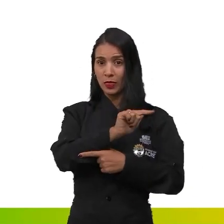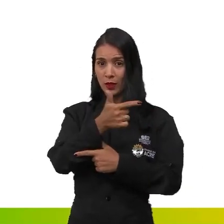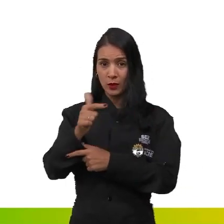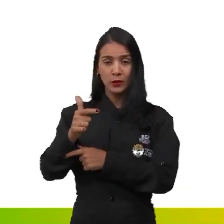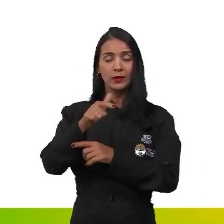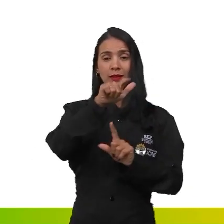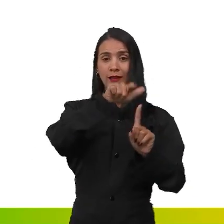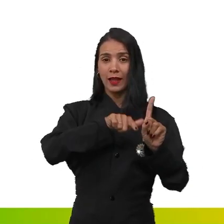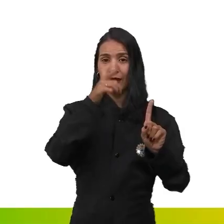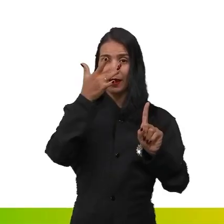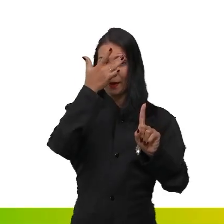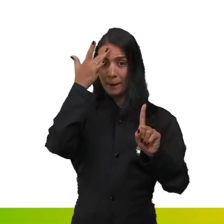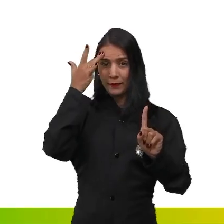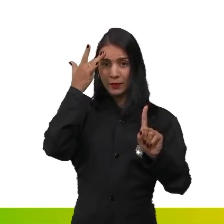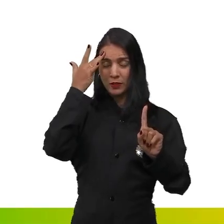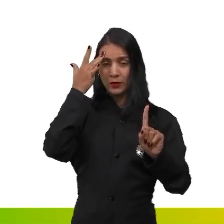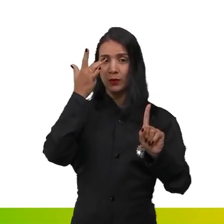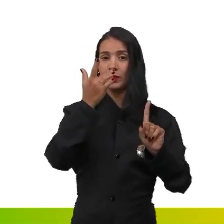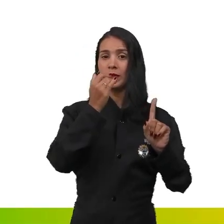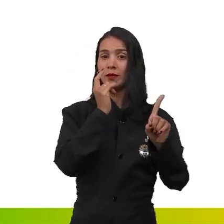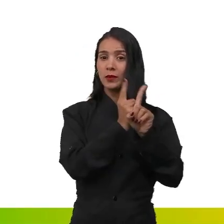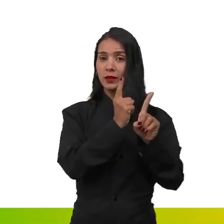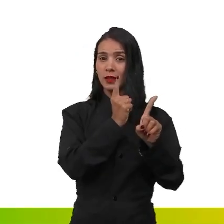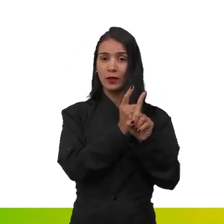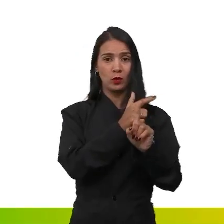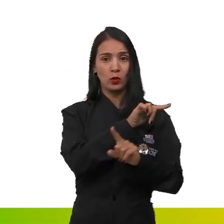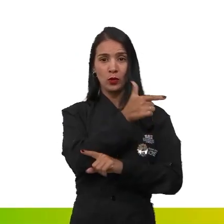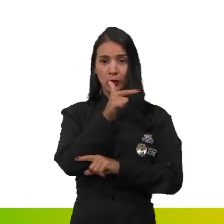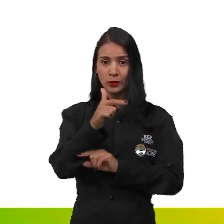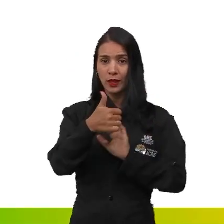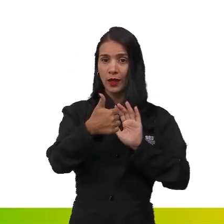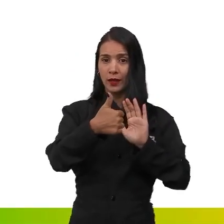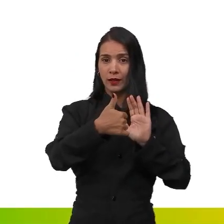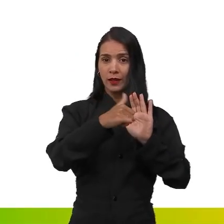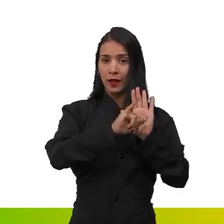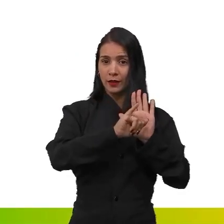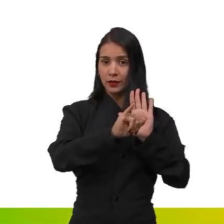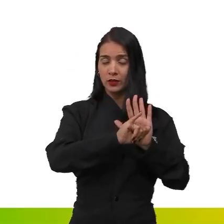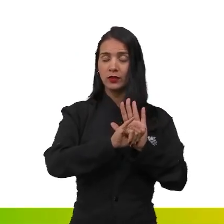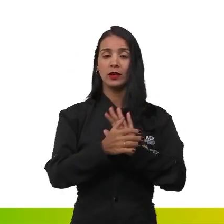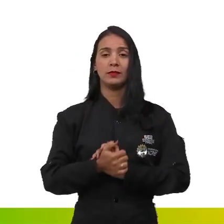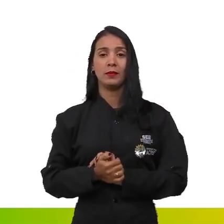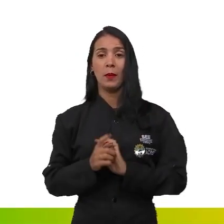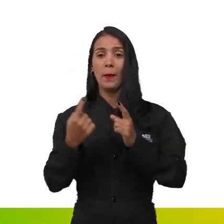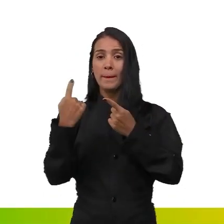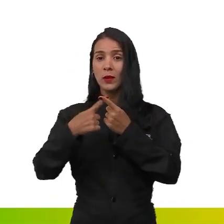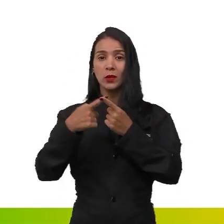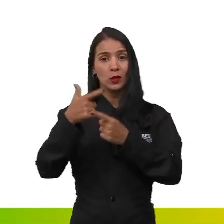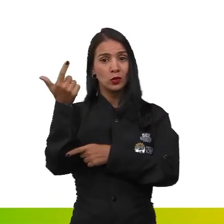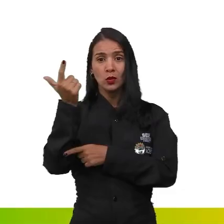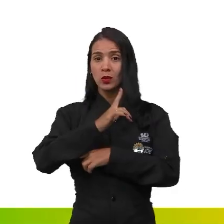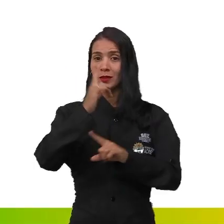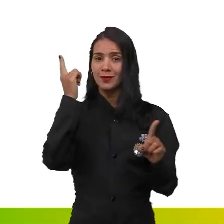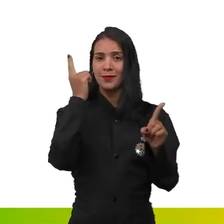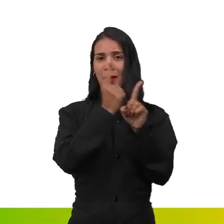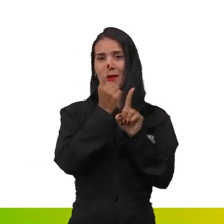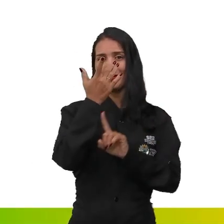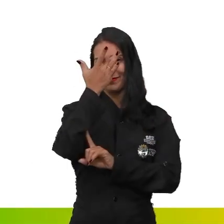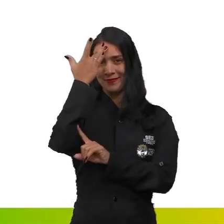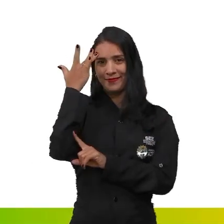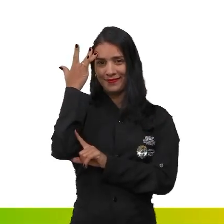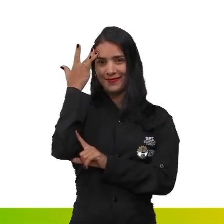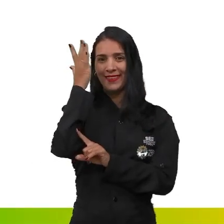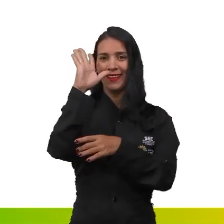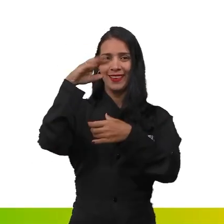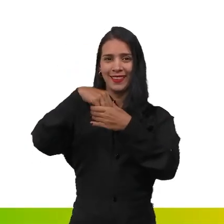ação ali que está sendo praticada, mas eu não consigo identificar qual é o sujeito, tá? Então, ela